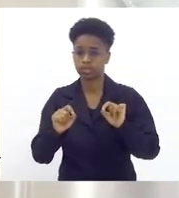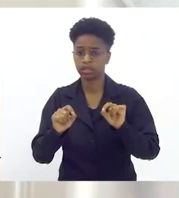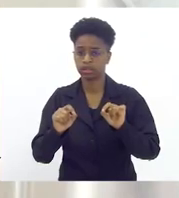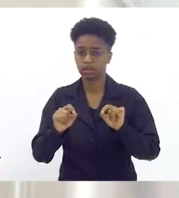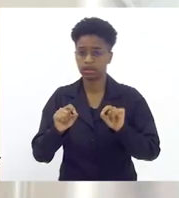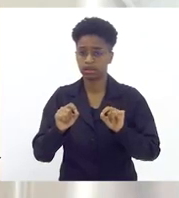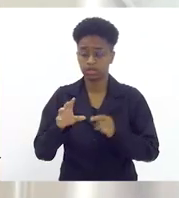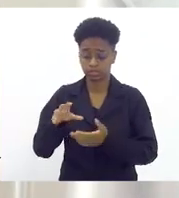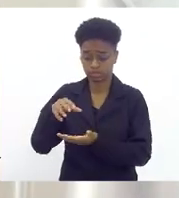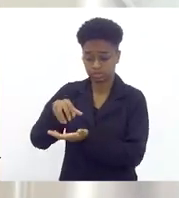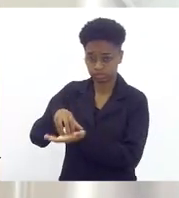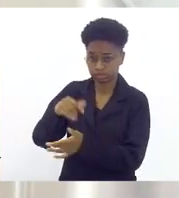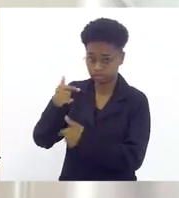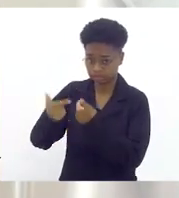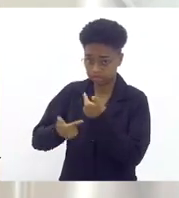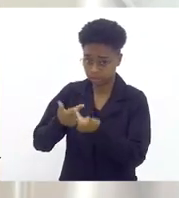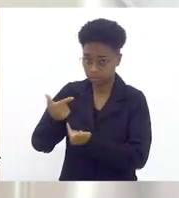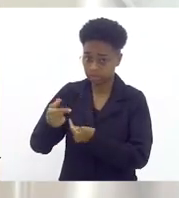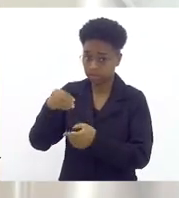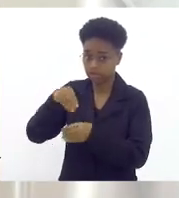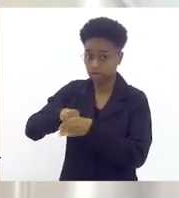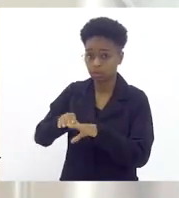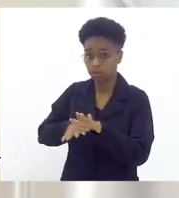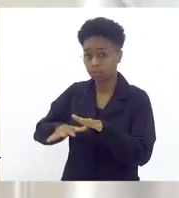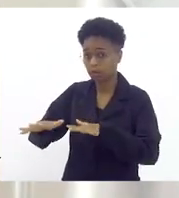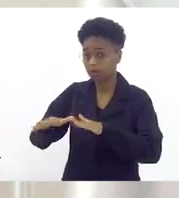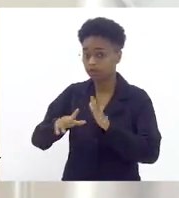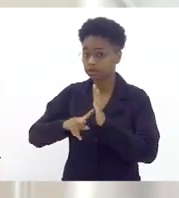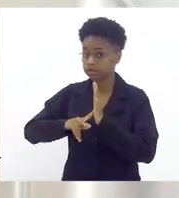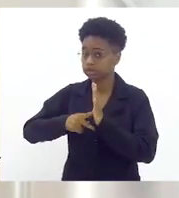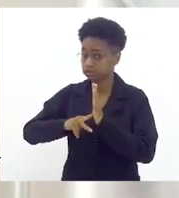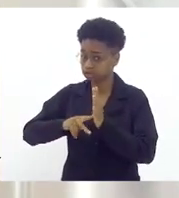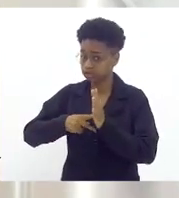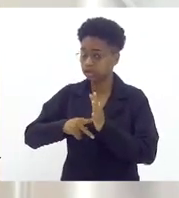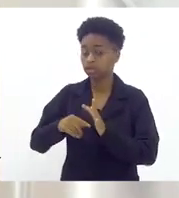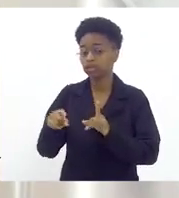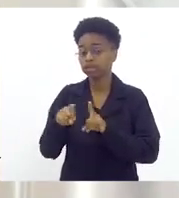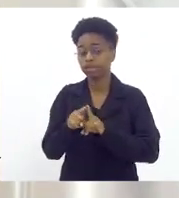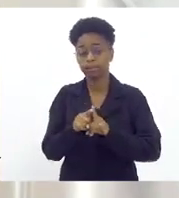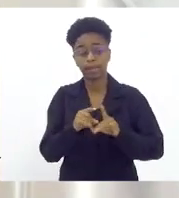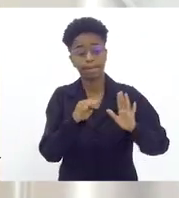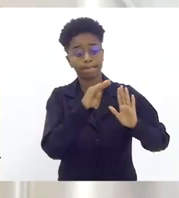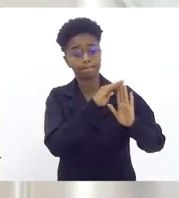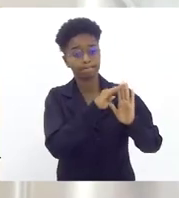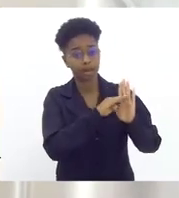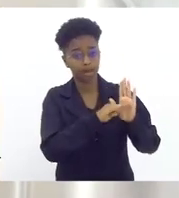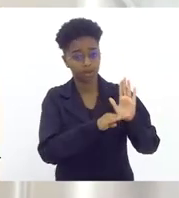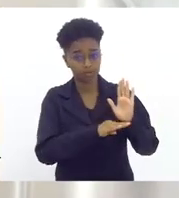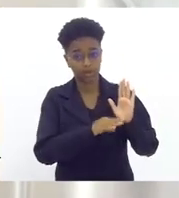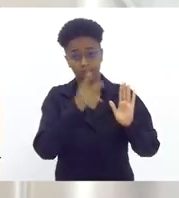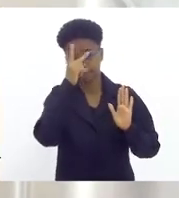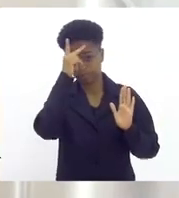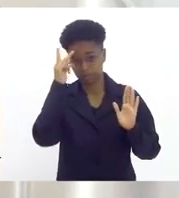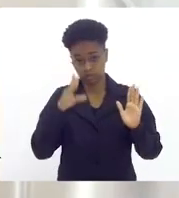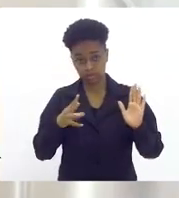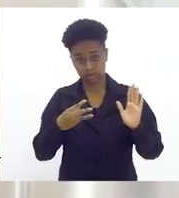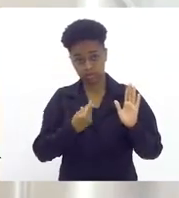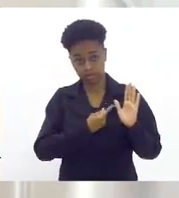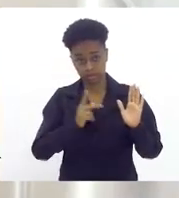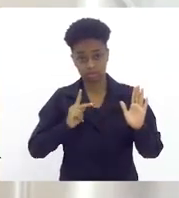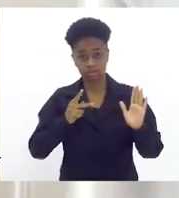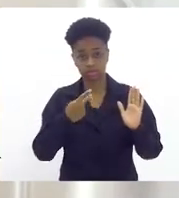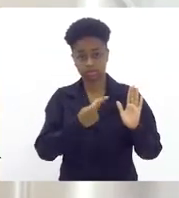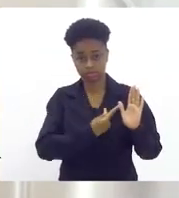de trabalhadoras e trabalhadores, os movimentos sindicais e a pauta das pessoas transexuais e